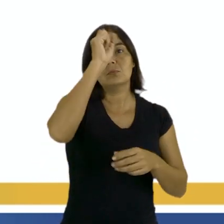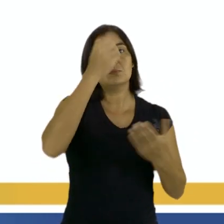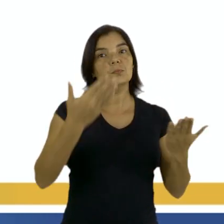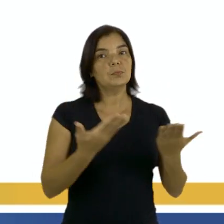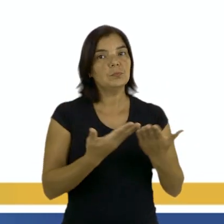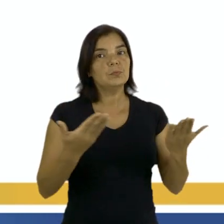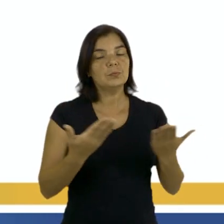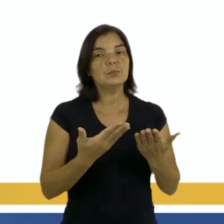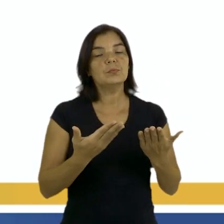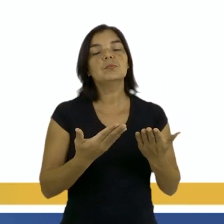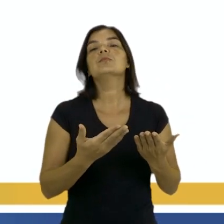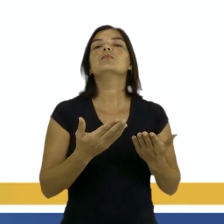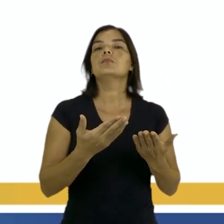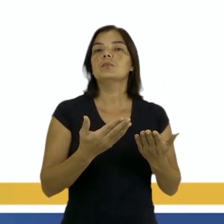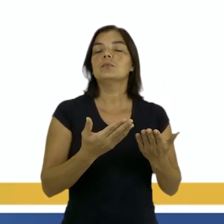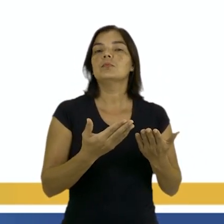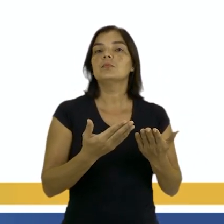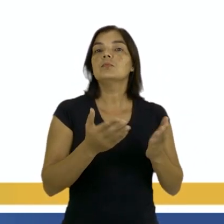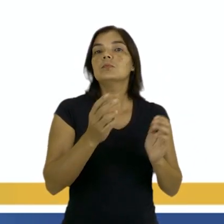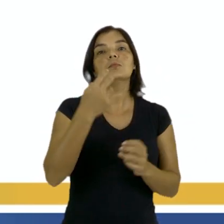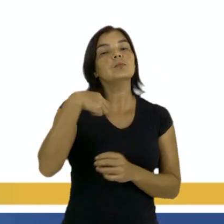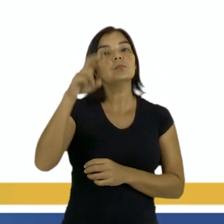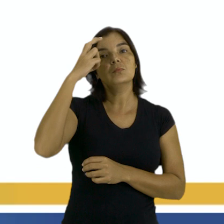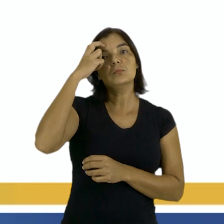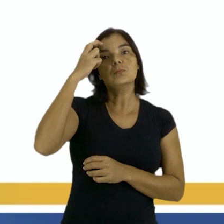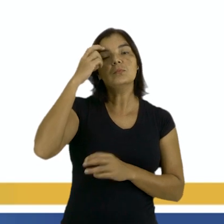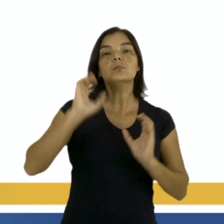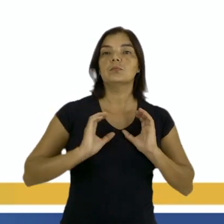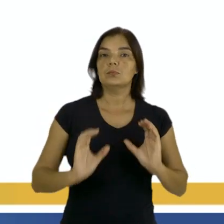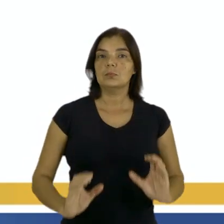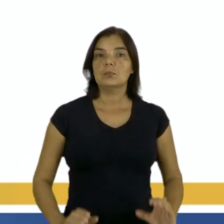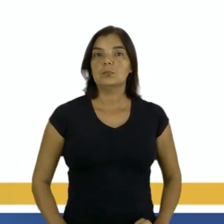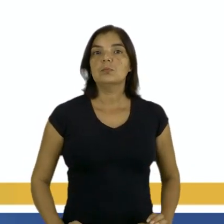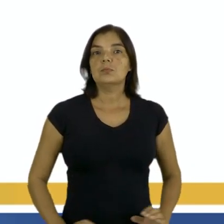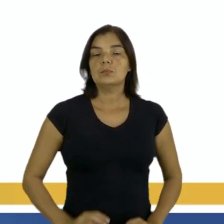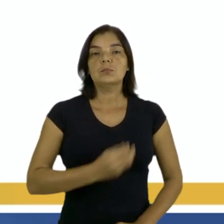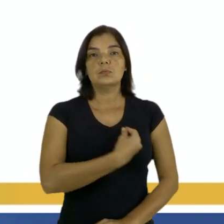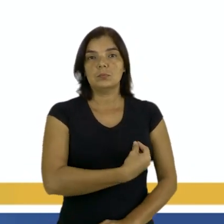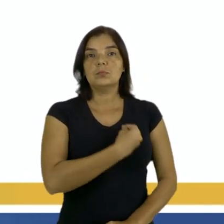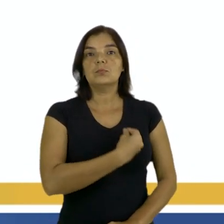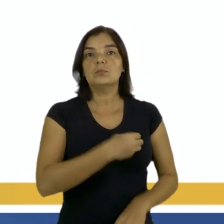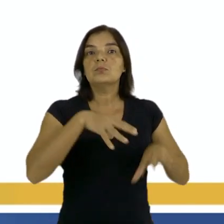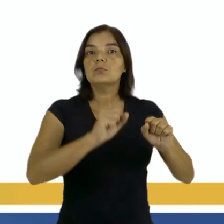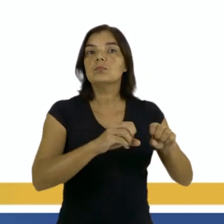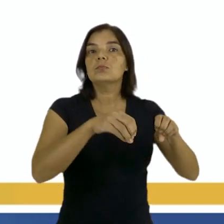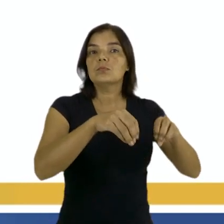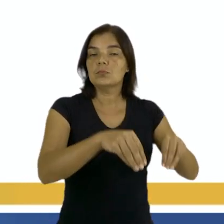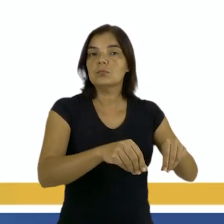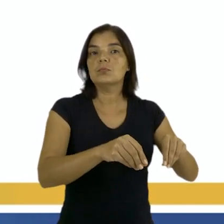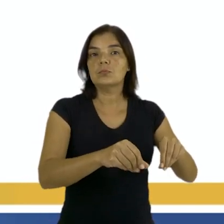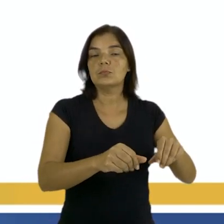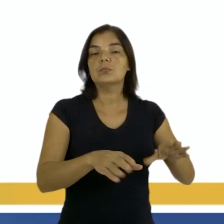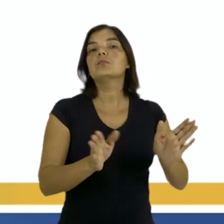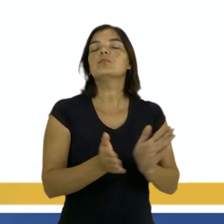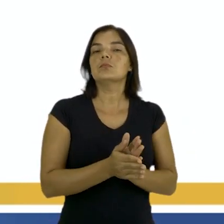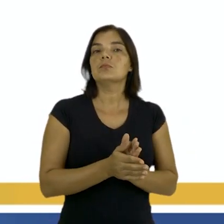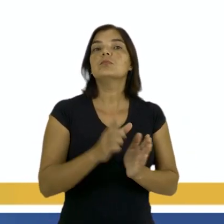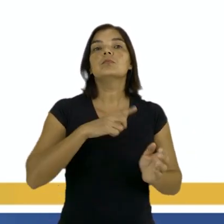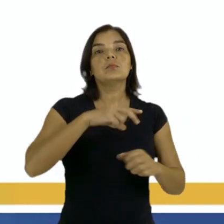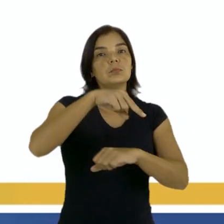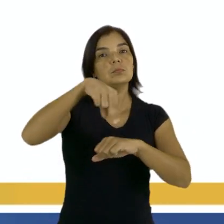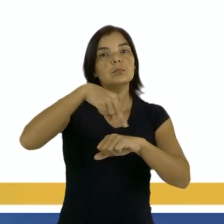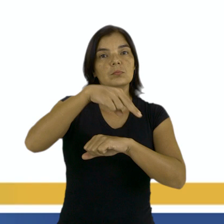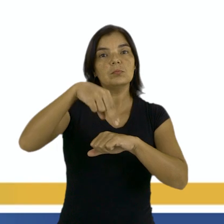hoje, que constitui uma cultura, né, os cidadãos que vivem em um território, que constitui uma